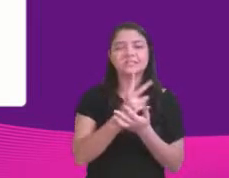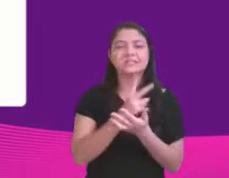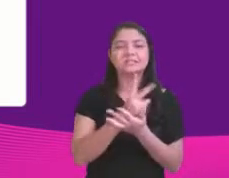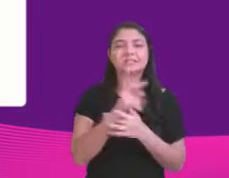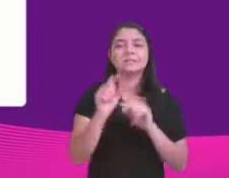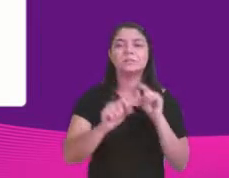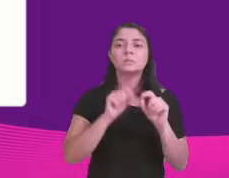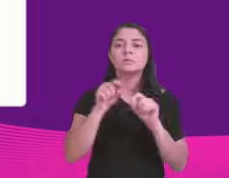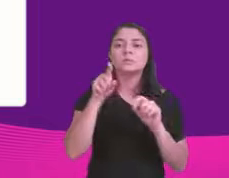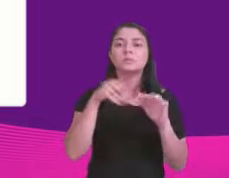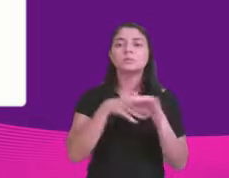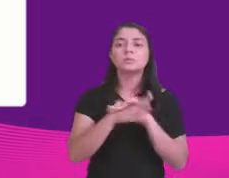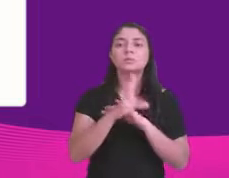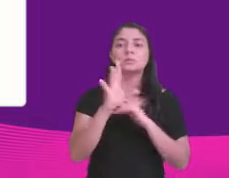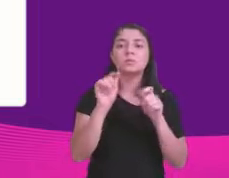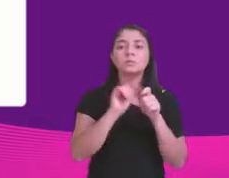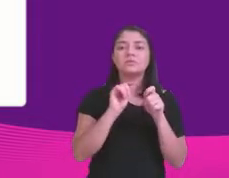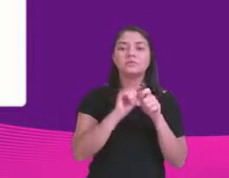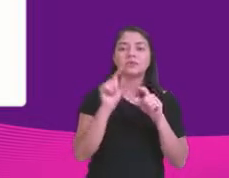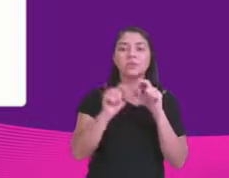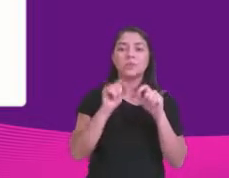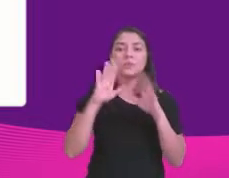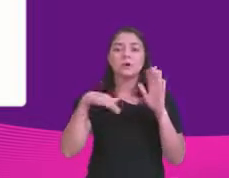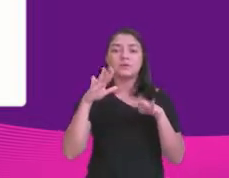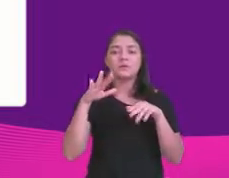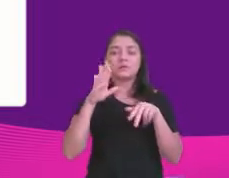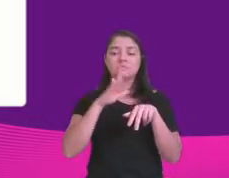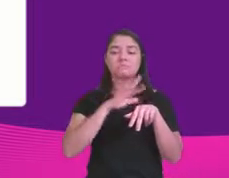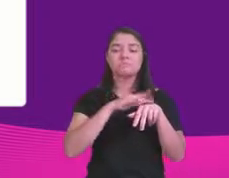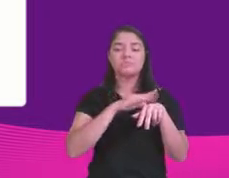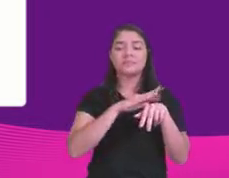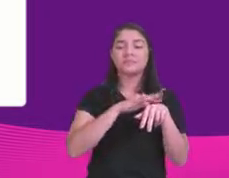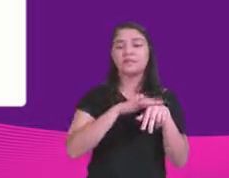feita de uma forma inicial quando a paciente não tem